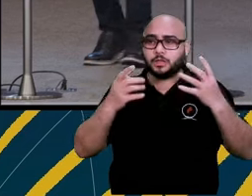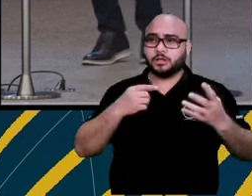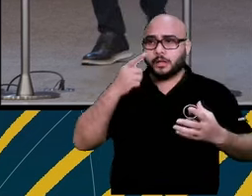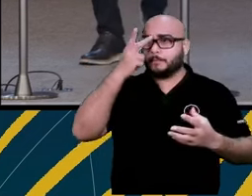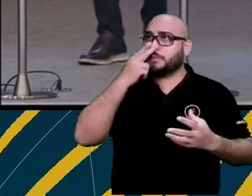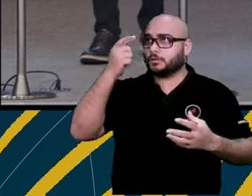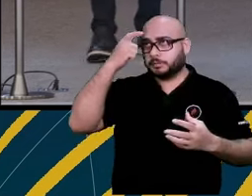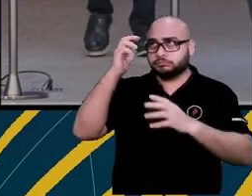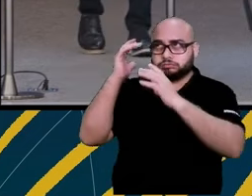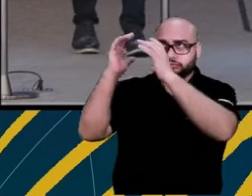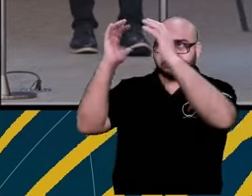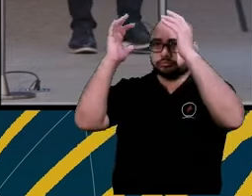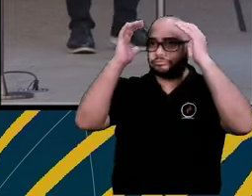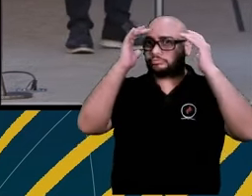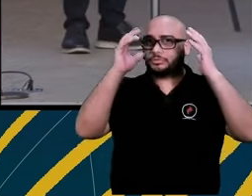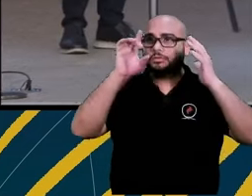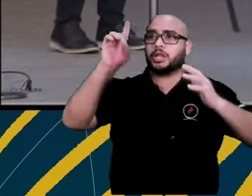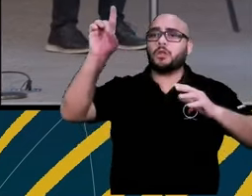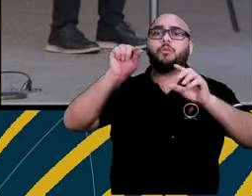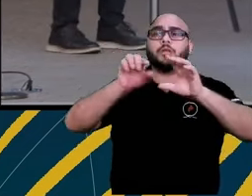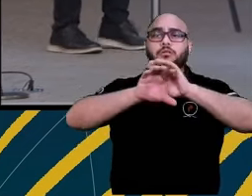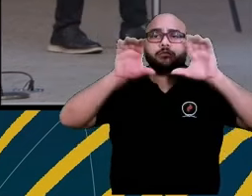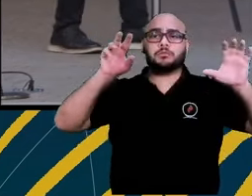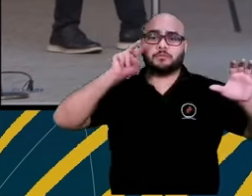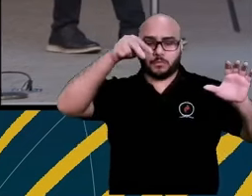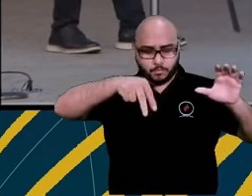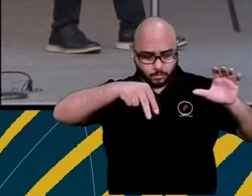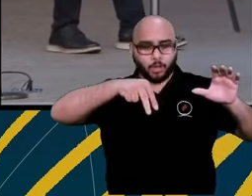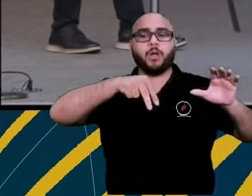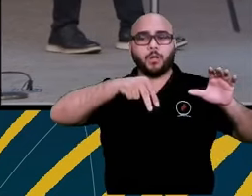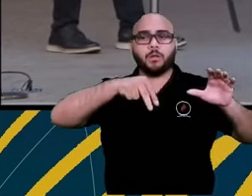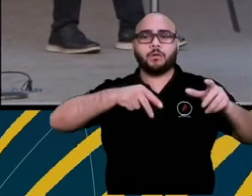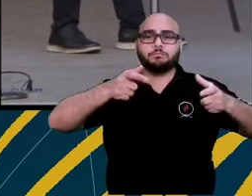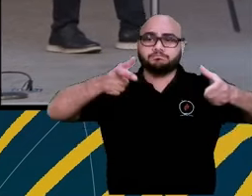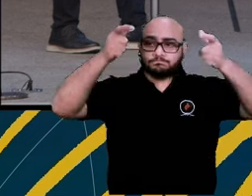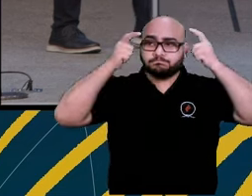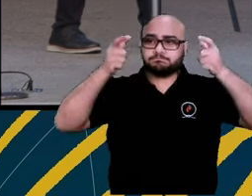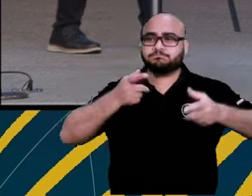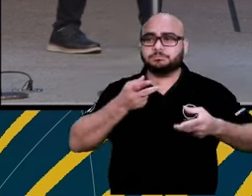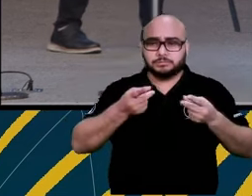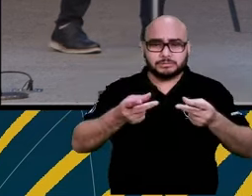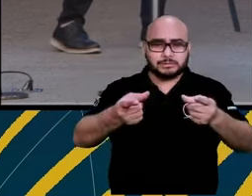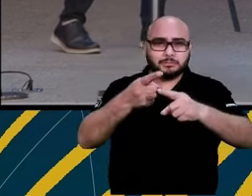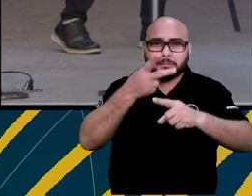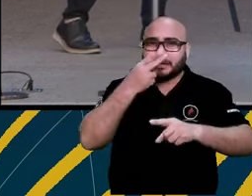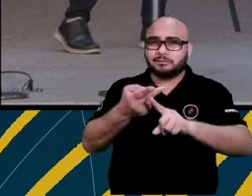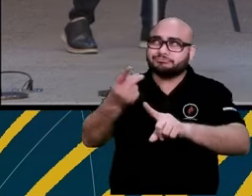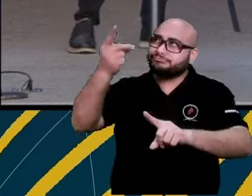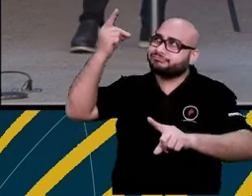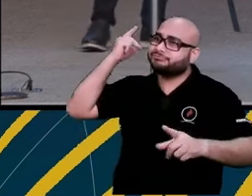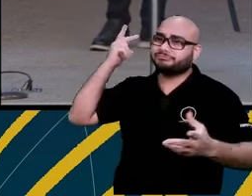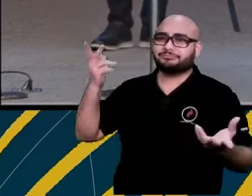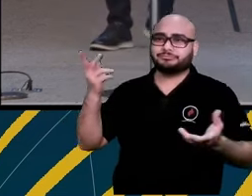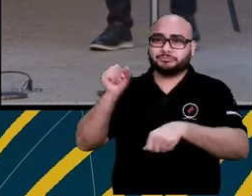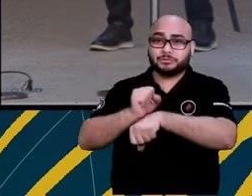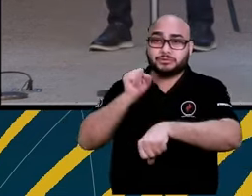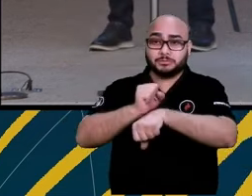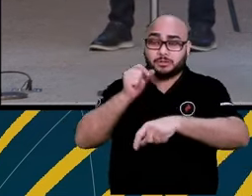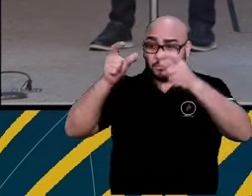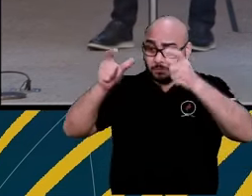do parapeito da eternidade dizendo: Roboão, há muito tempo eu te espero na cidade santa,